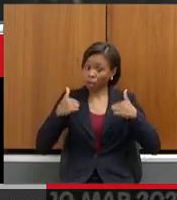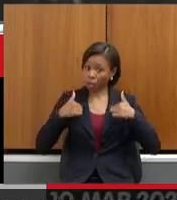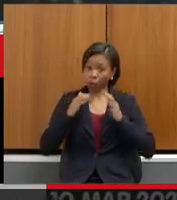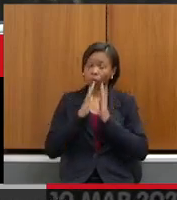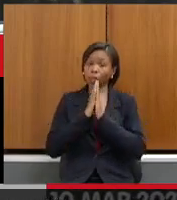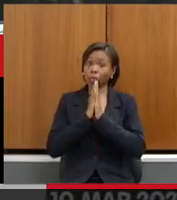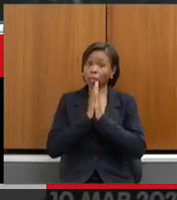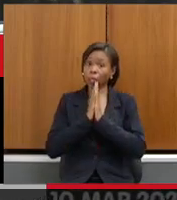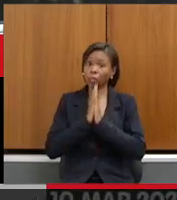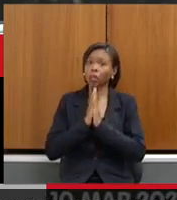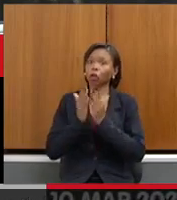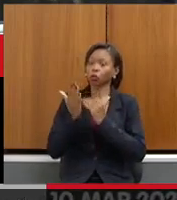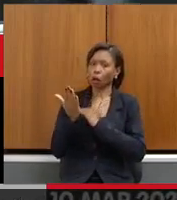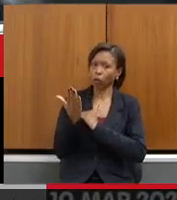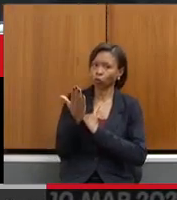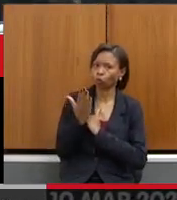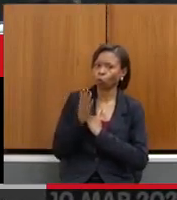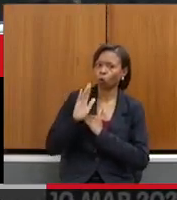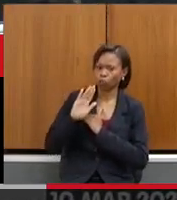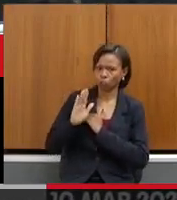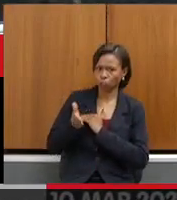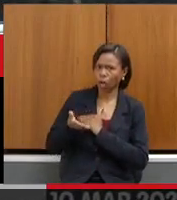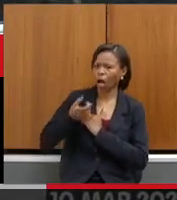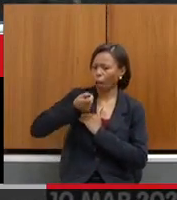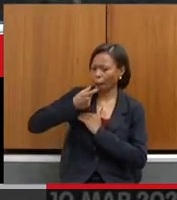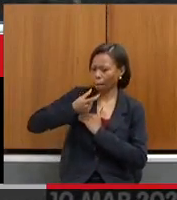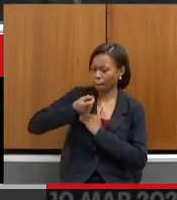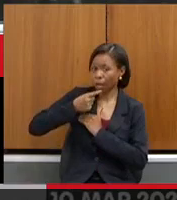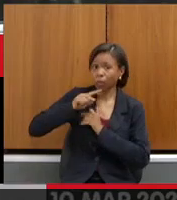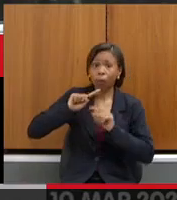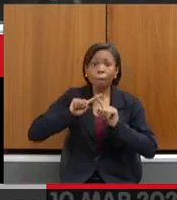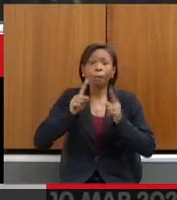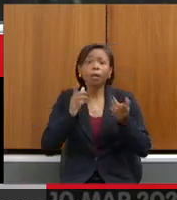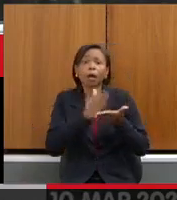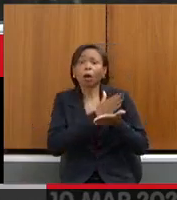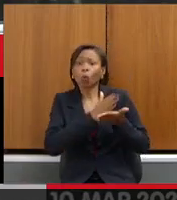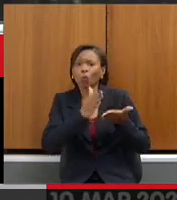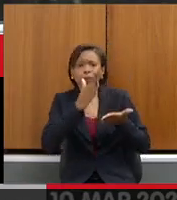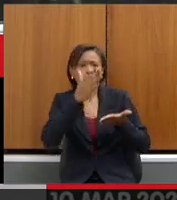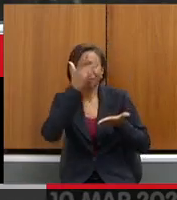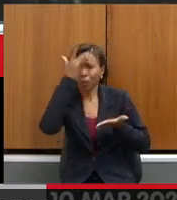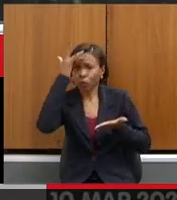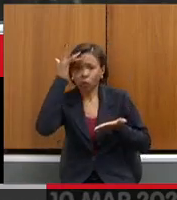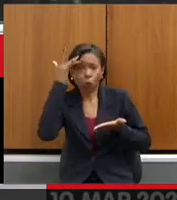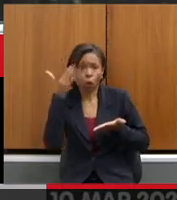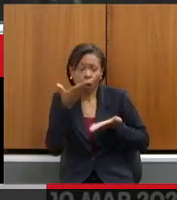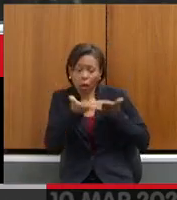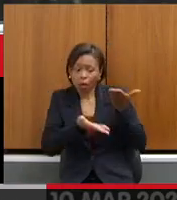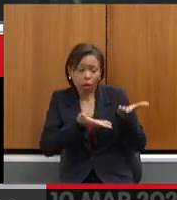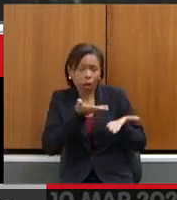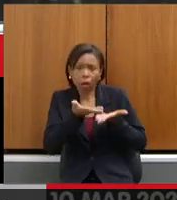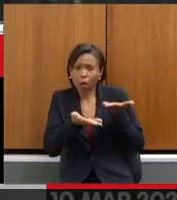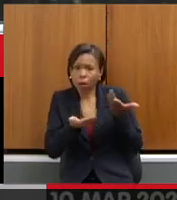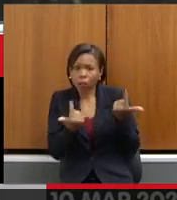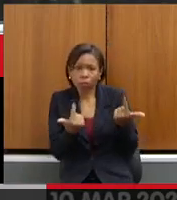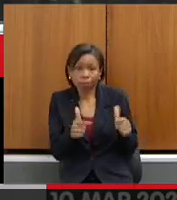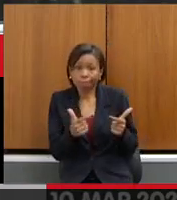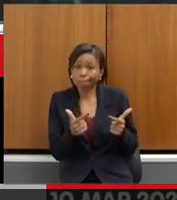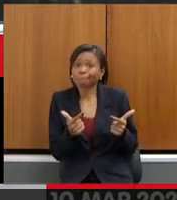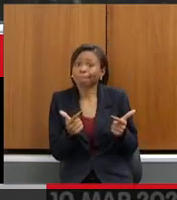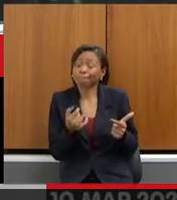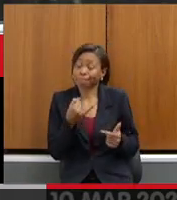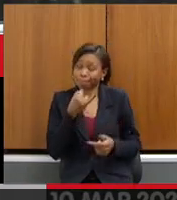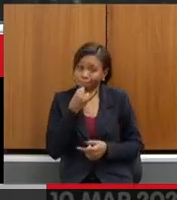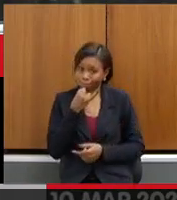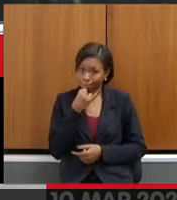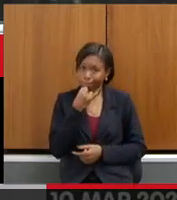toda atenção tomando medicamento e tudo agora aquelas pessoas que não estão tendo essa condição no estado é lamentável então a